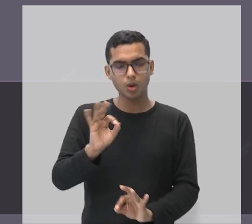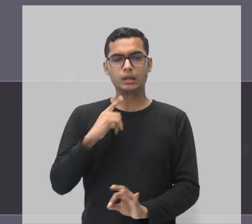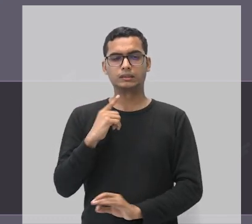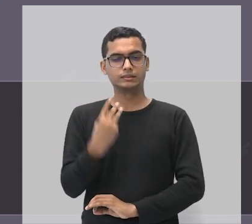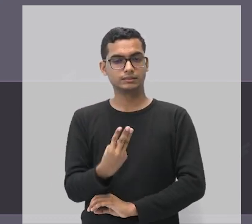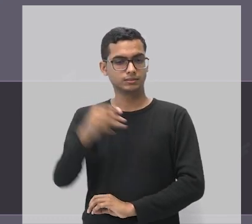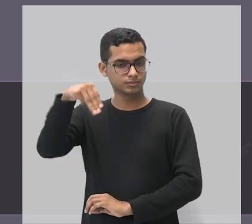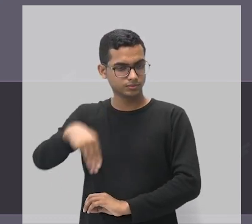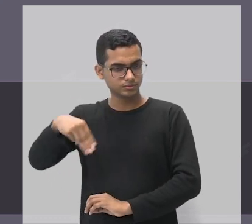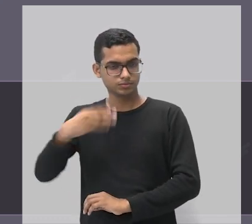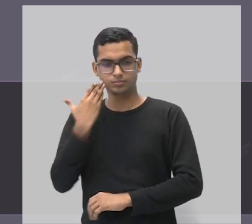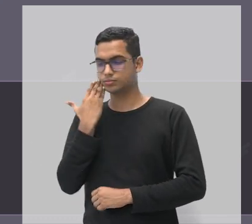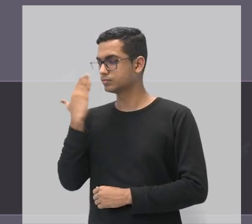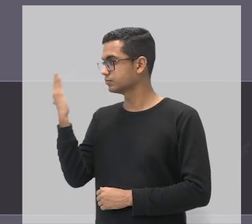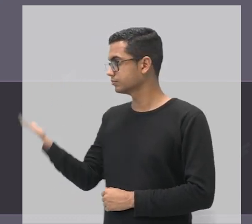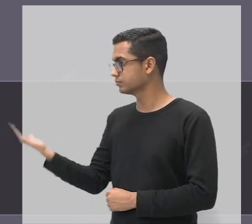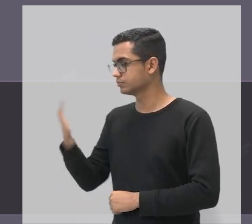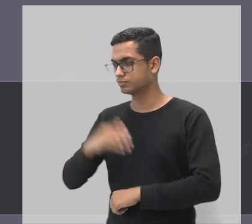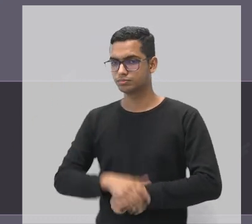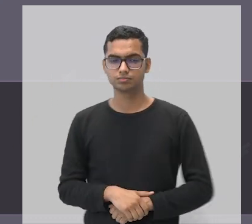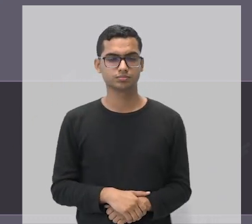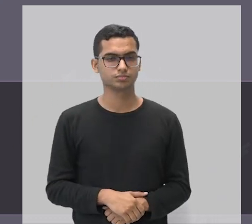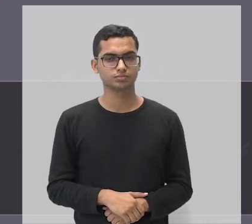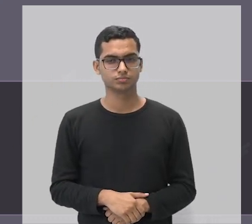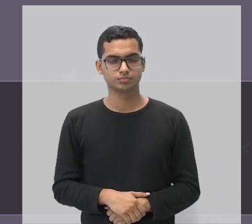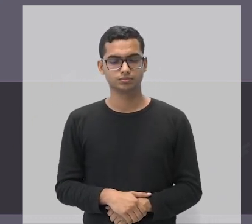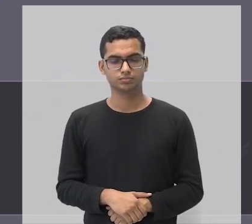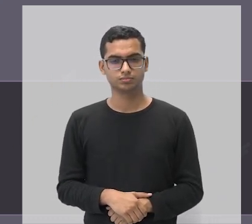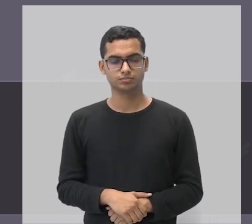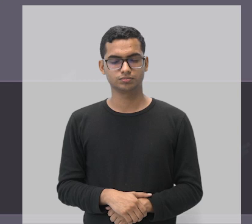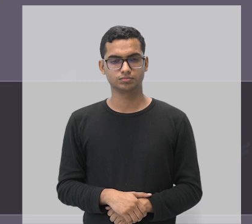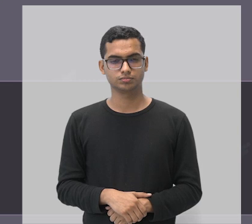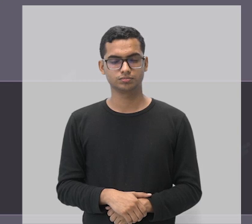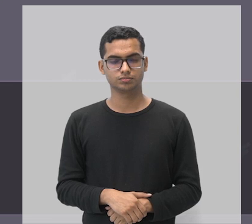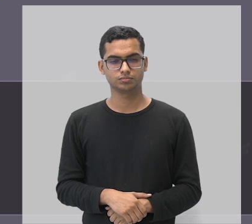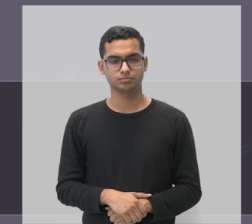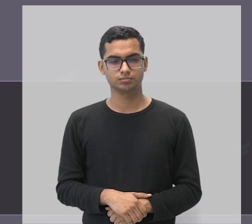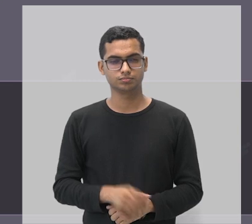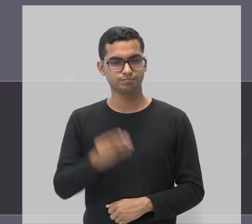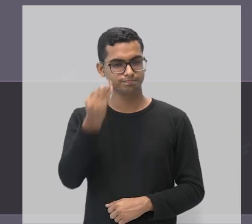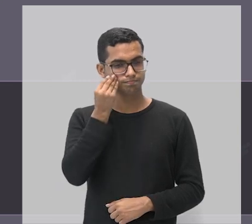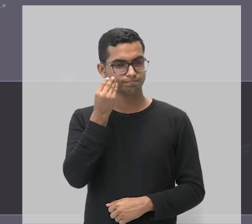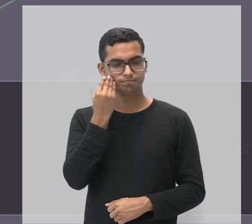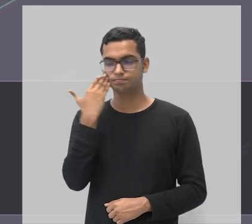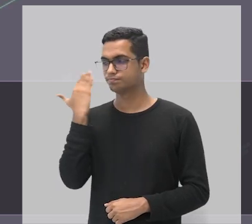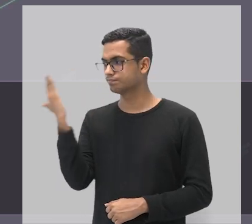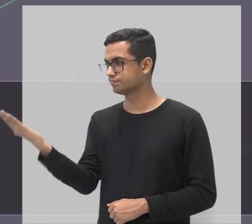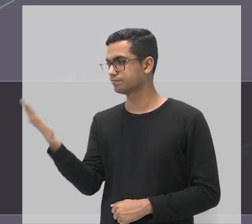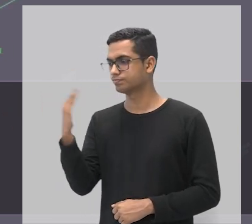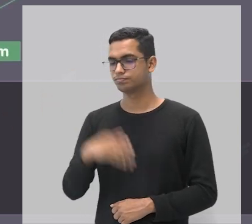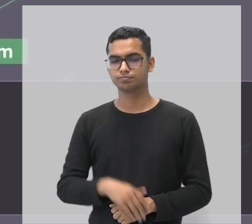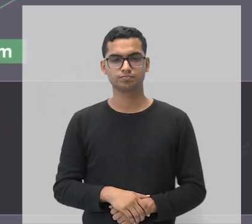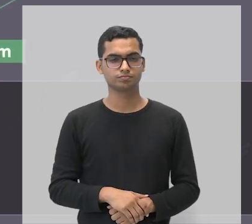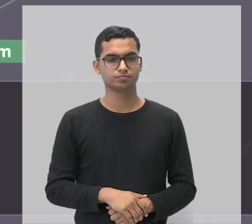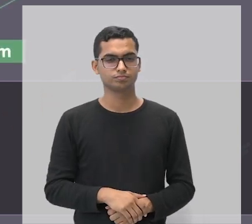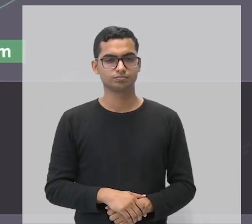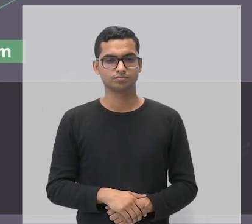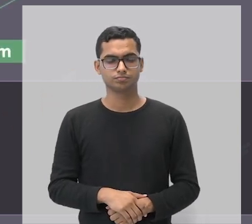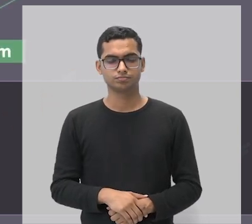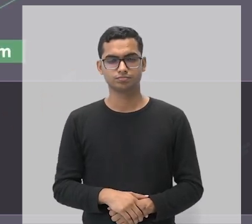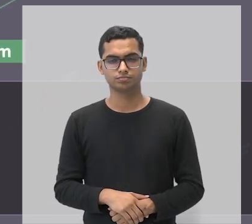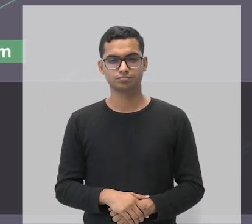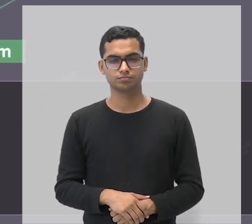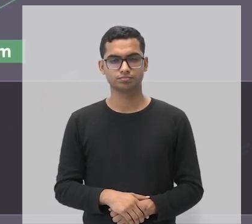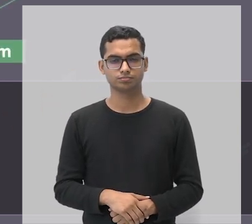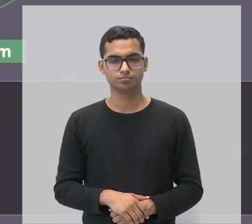dela é aproximadamente de 3 metros, tá bom? Então já observem essa piscina, a gente está falando da olímpica, tá